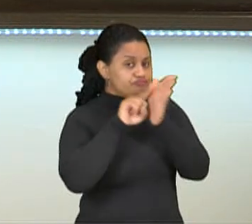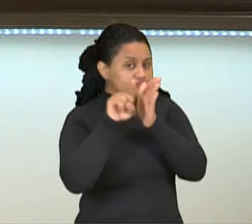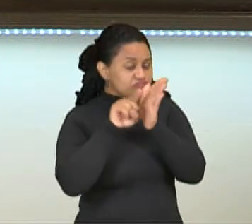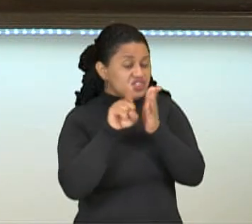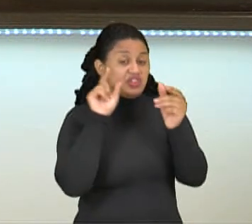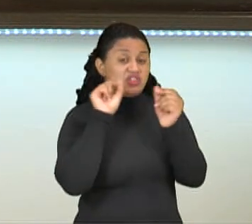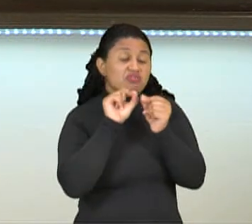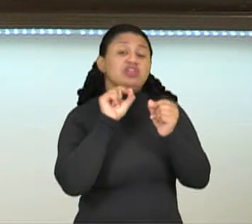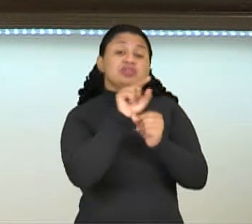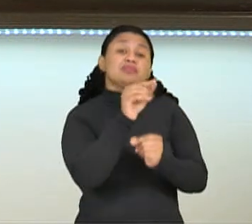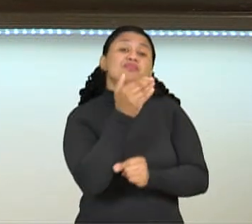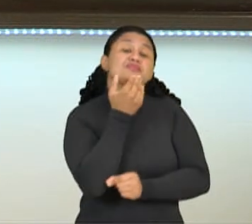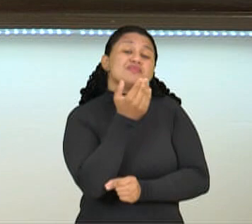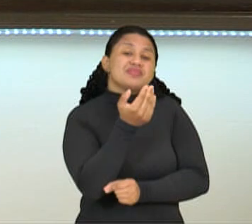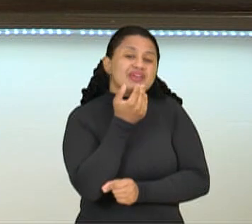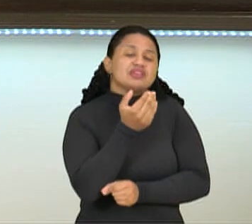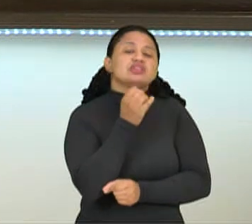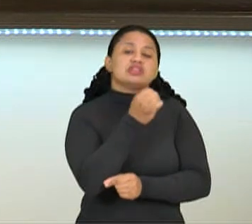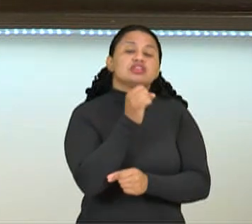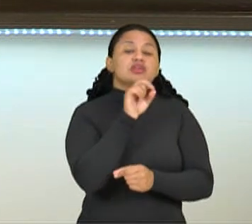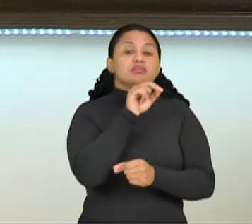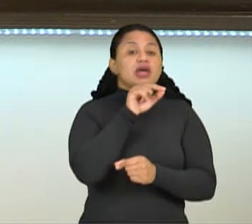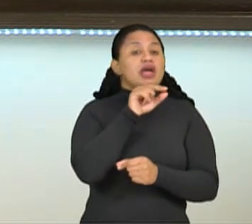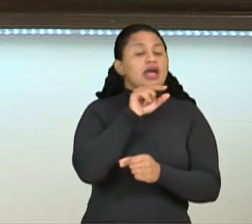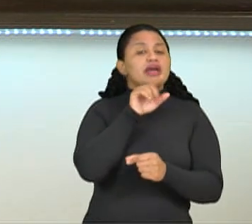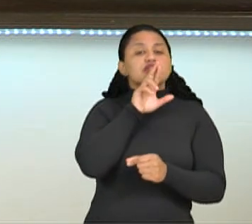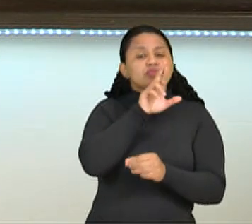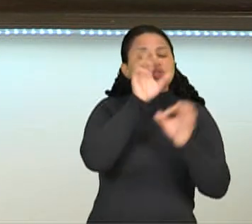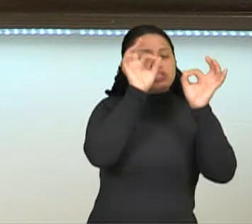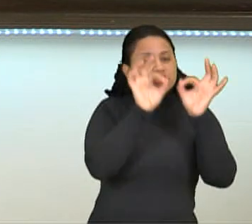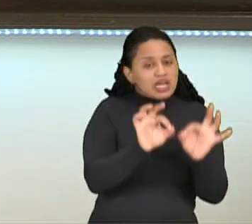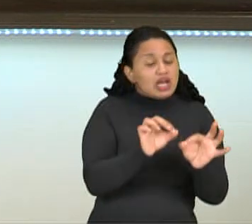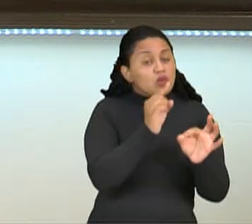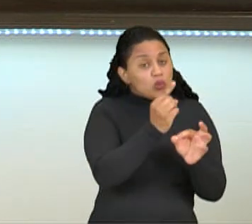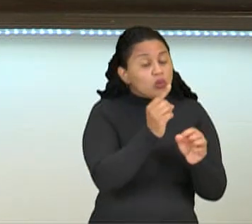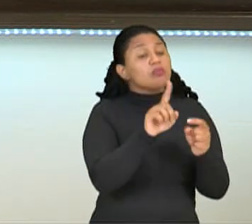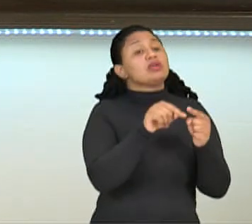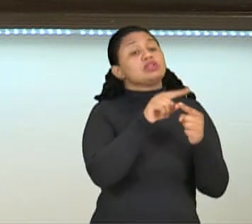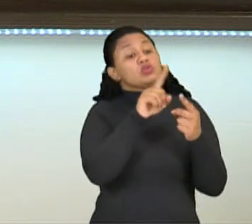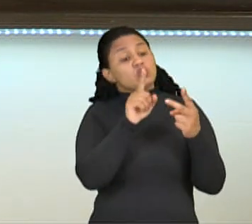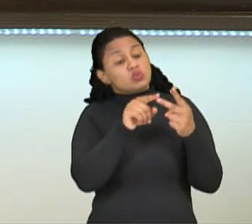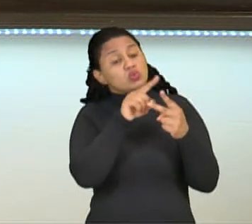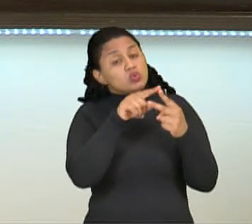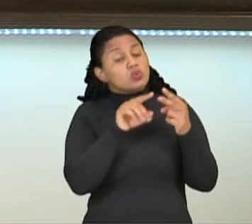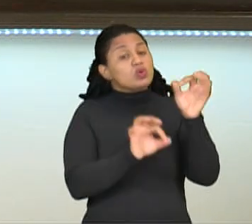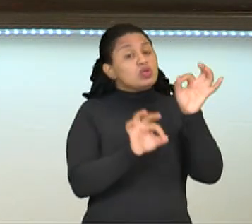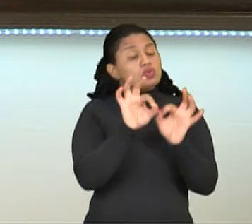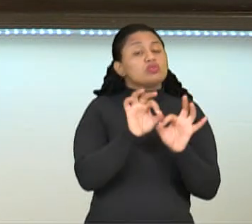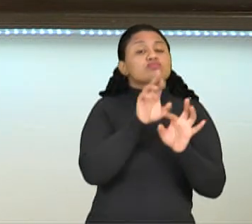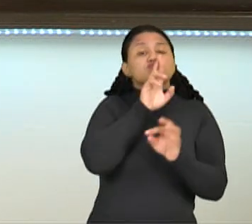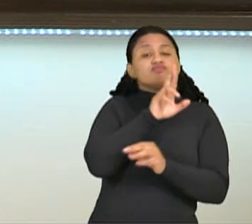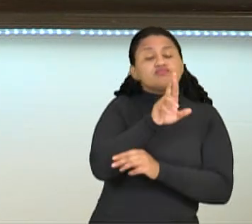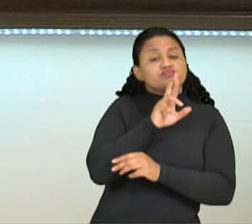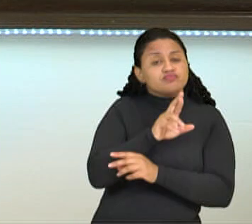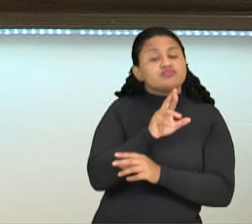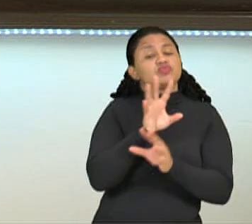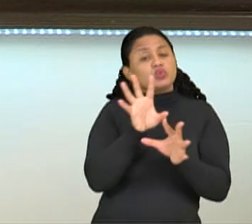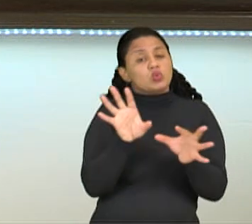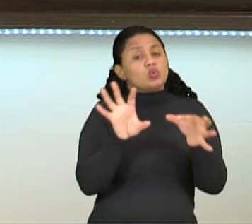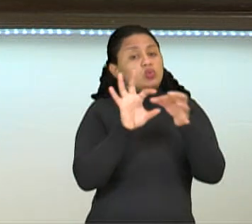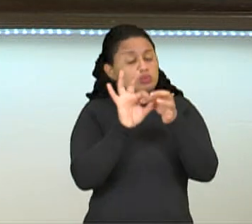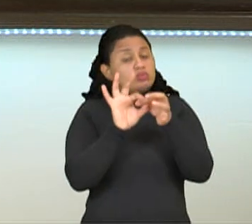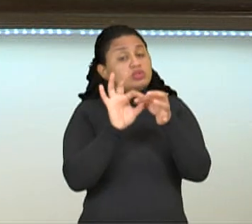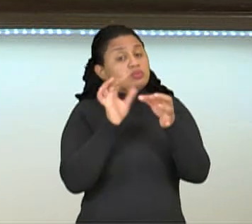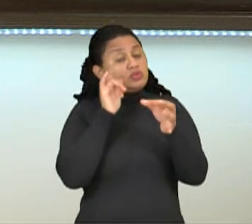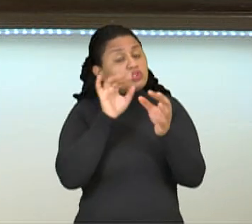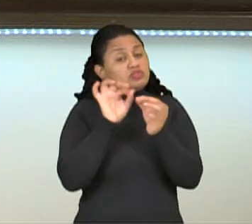faça aquilo que está sendo pedido. Se é uma questão, responda direitinho. Se são duas, organiza uma resposta, né? Una as duas para